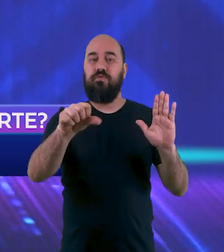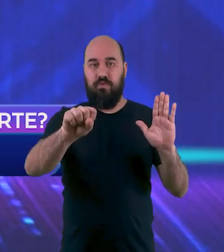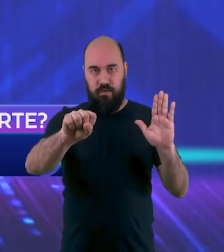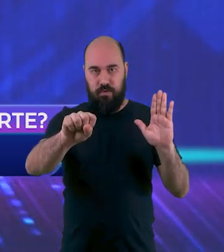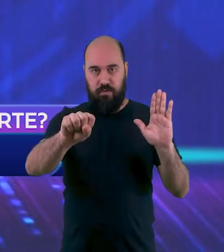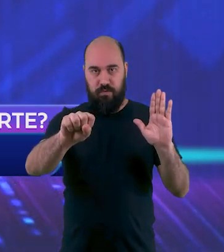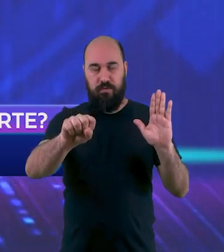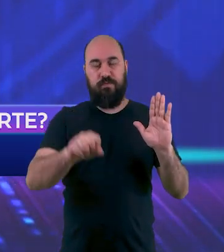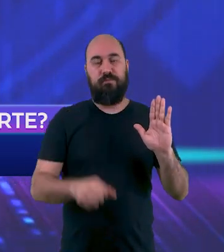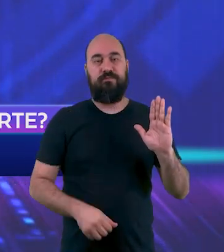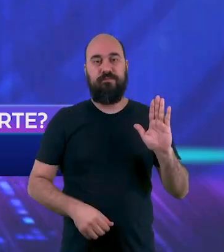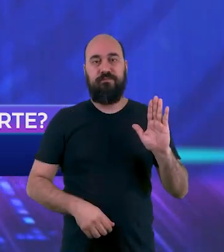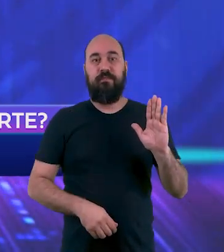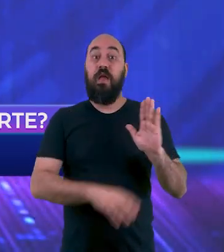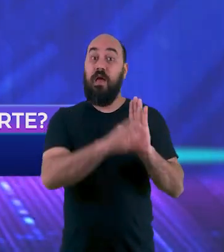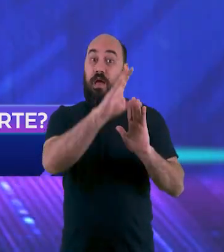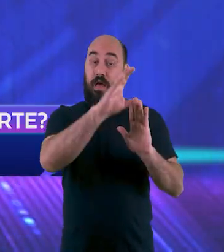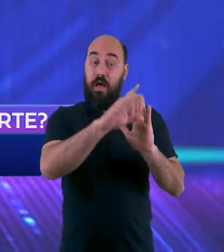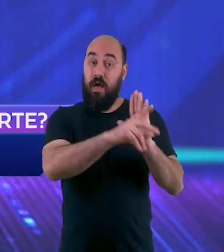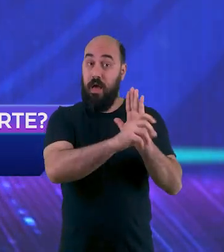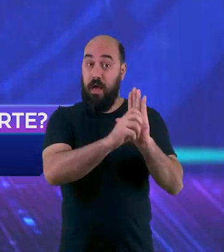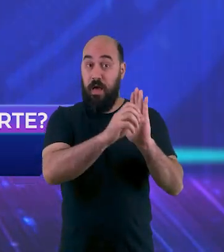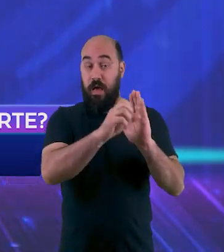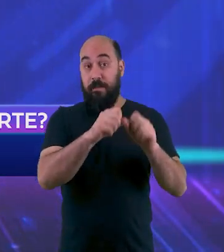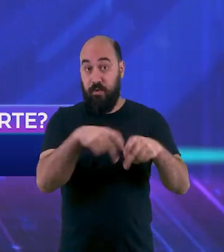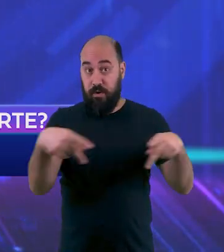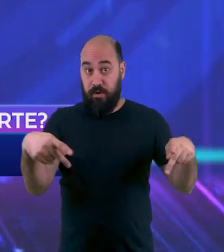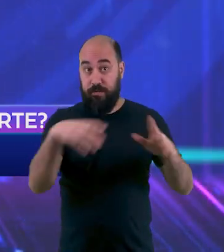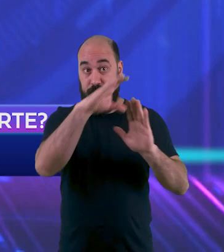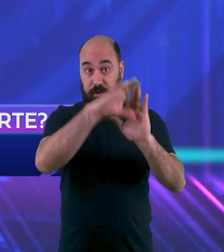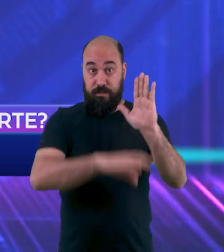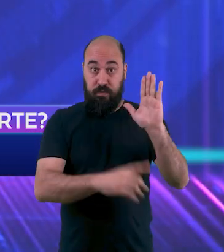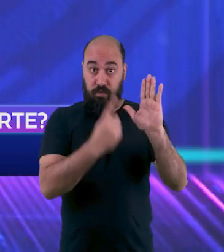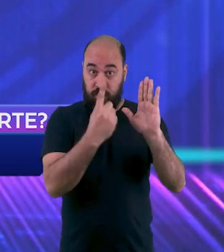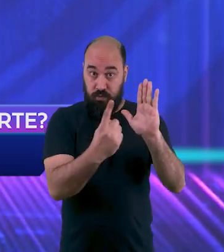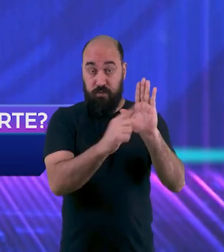Apocalipse capítulo 1, versículo 18.